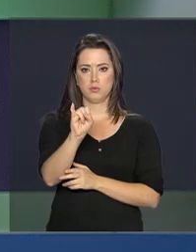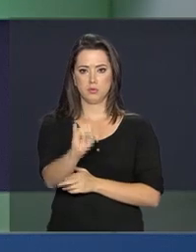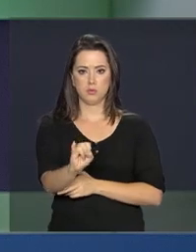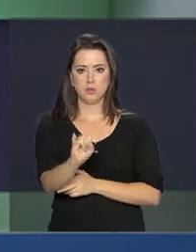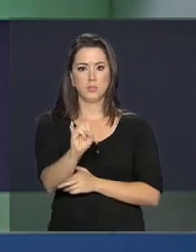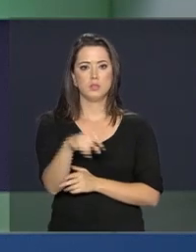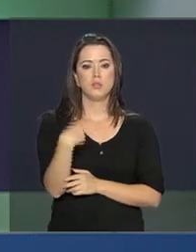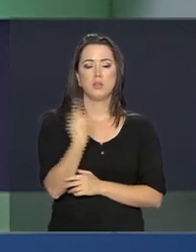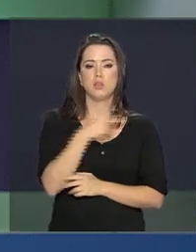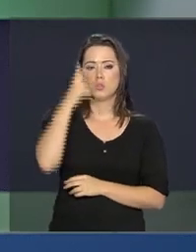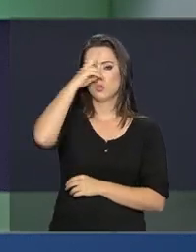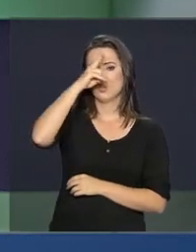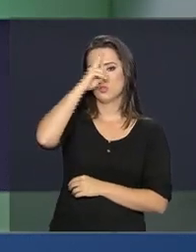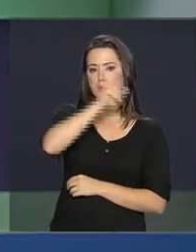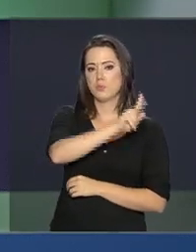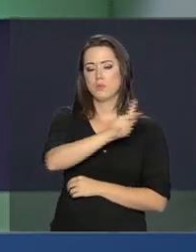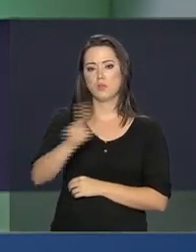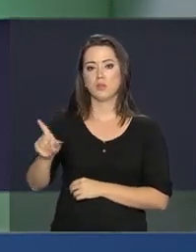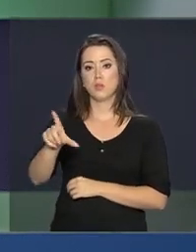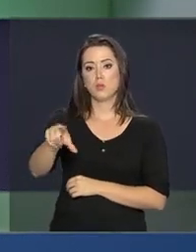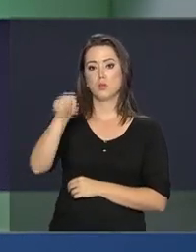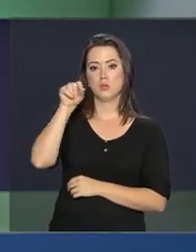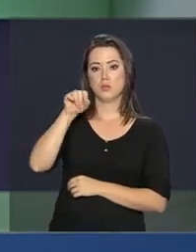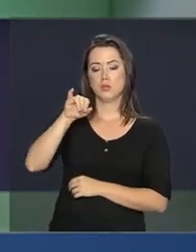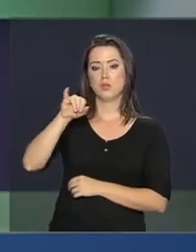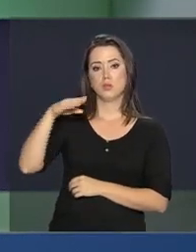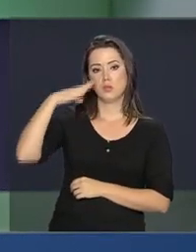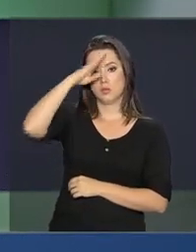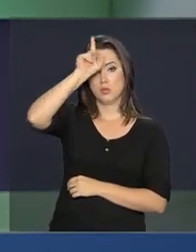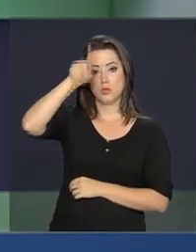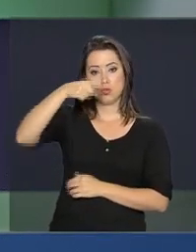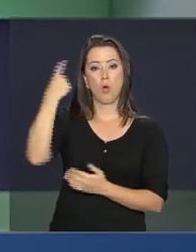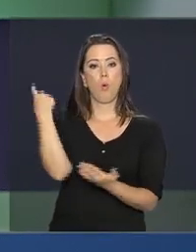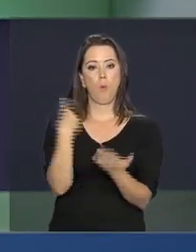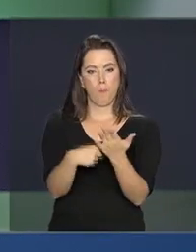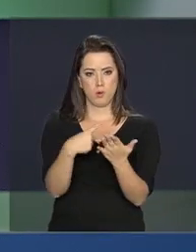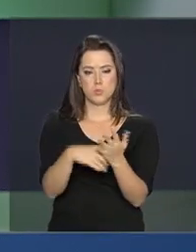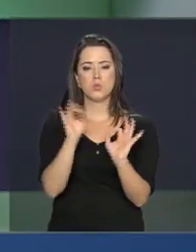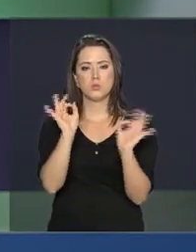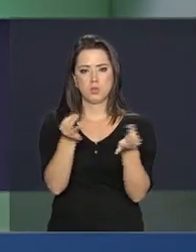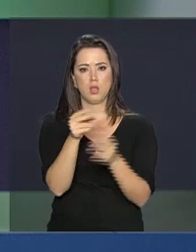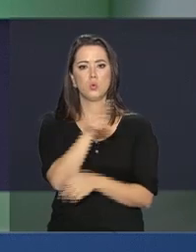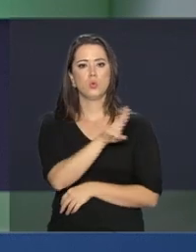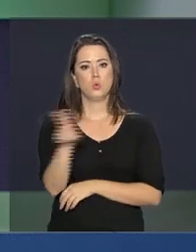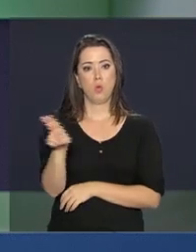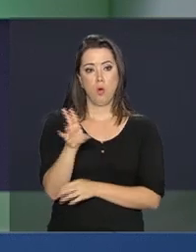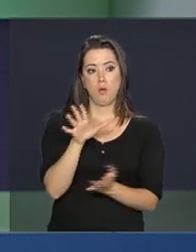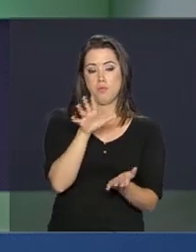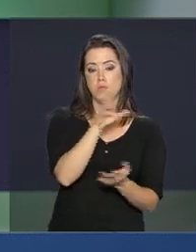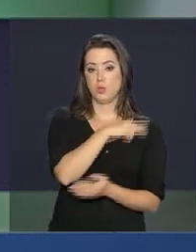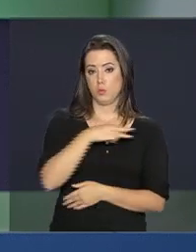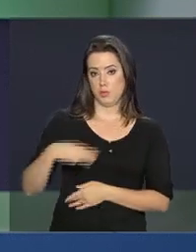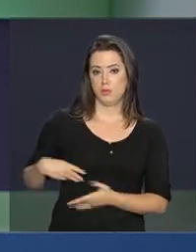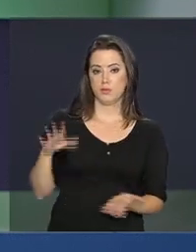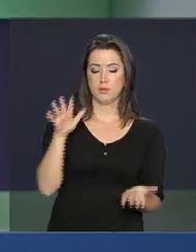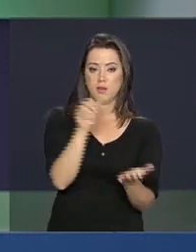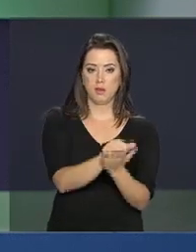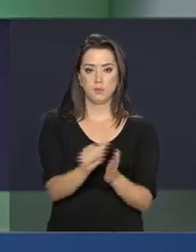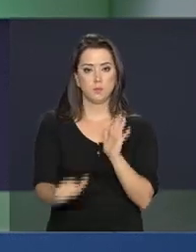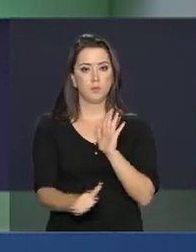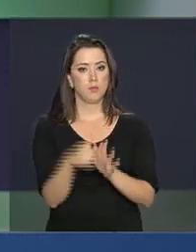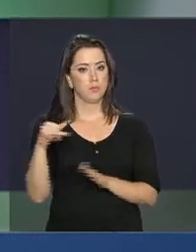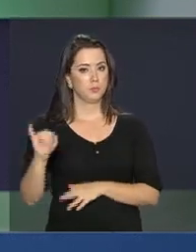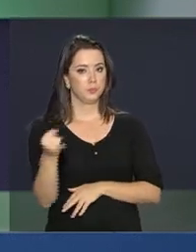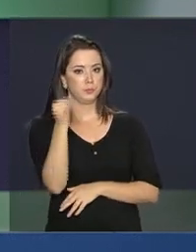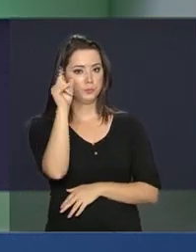a gente lembra que o presidente eleito jair bolsonaro já confirmou o nome do ministro que vai assumir a pasta a partir de 1º de